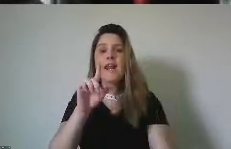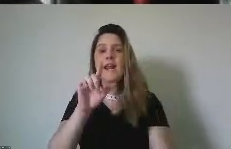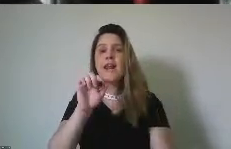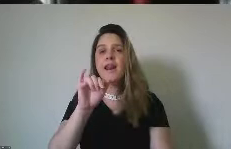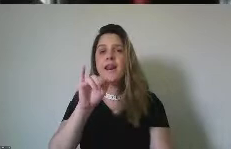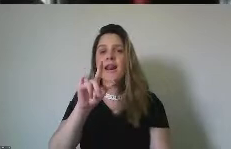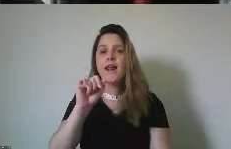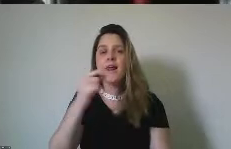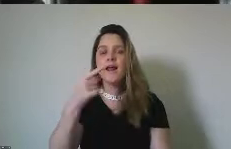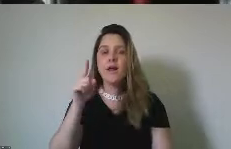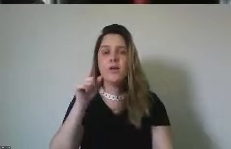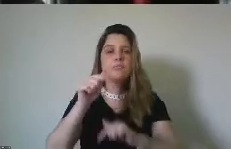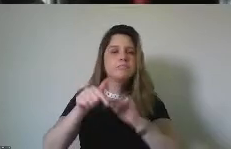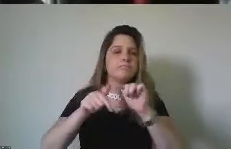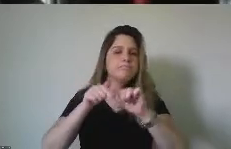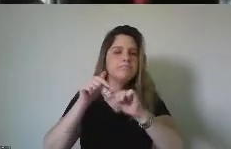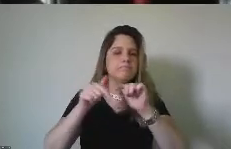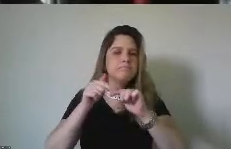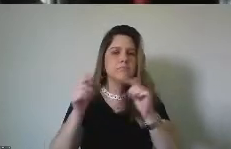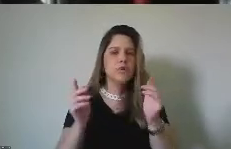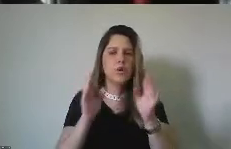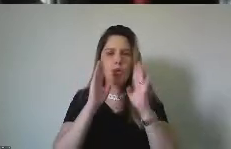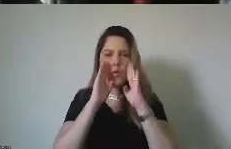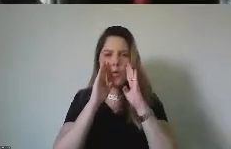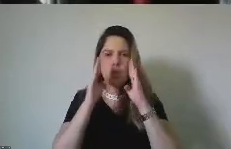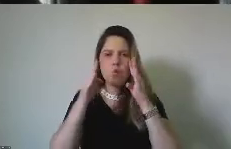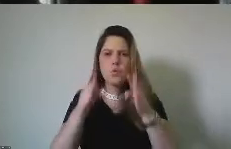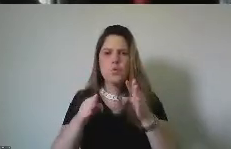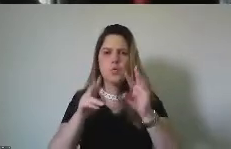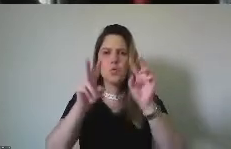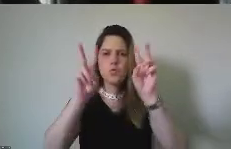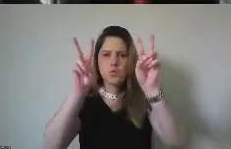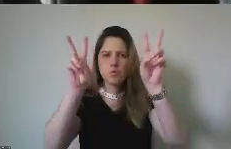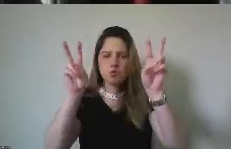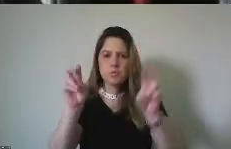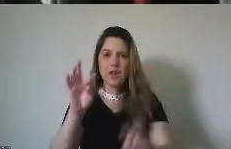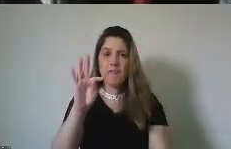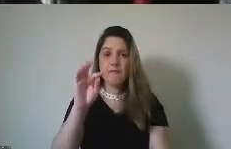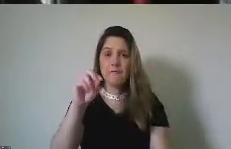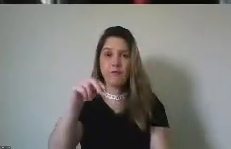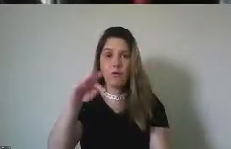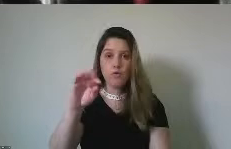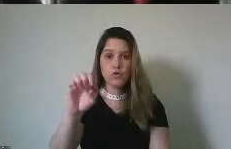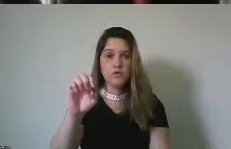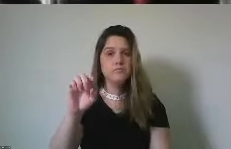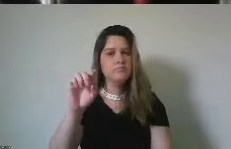mercado para esse leilão e competitiva ela é versus outras fontes inclusive